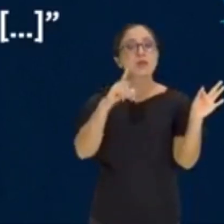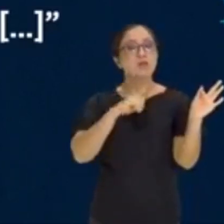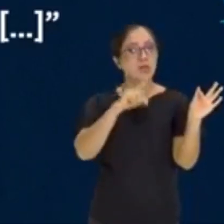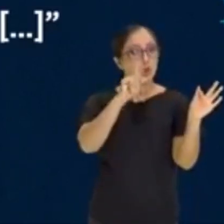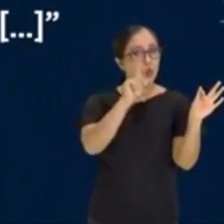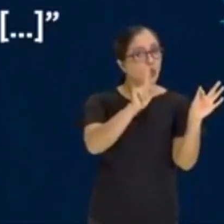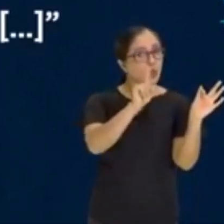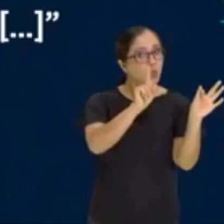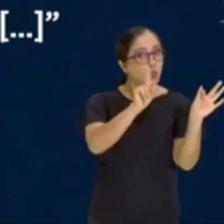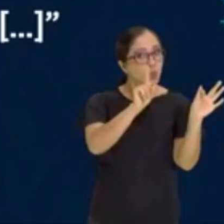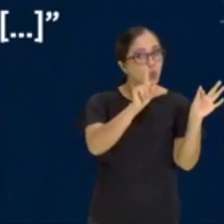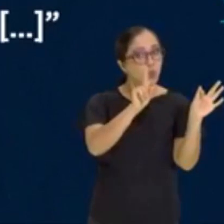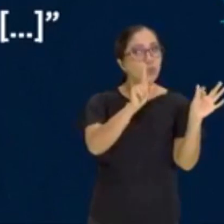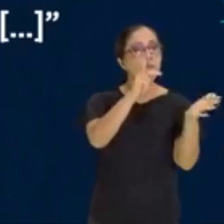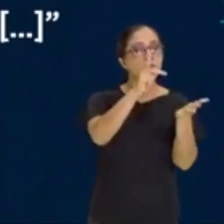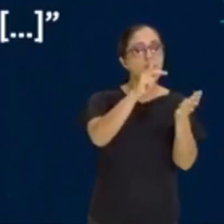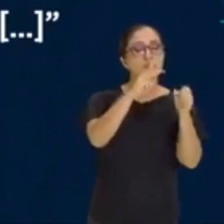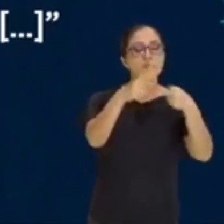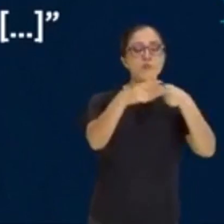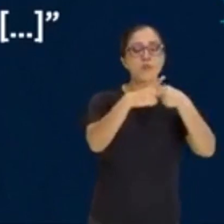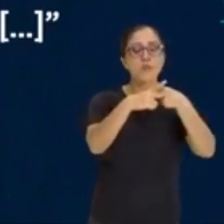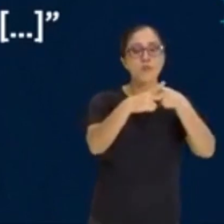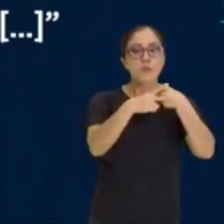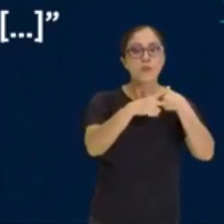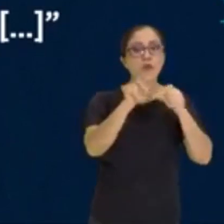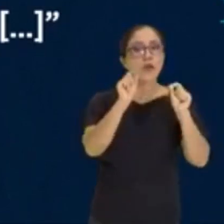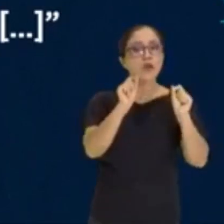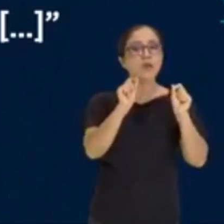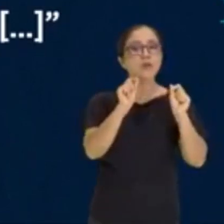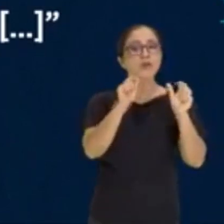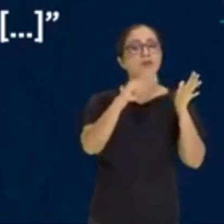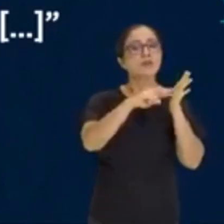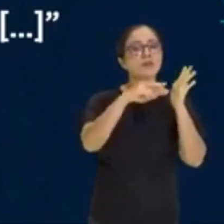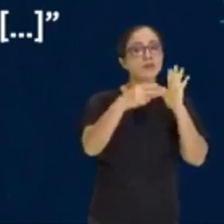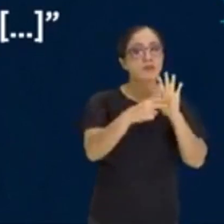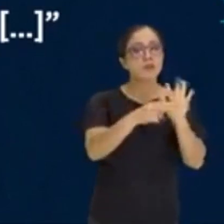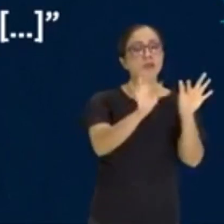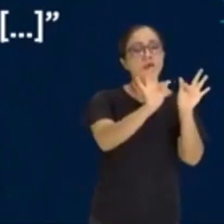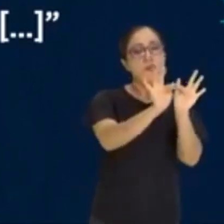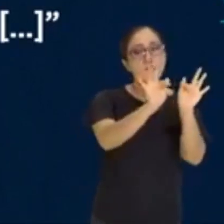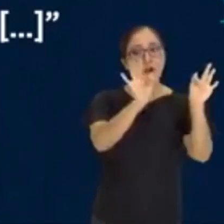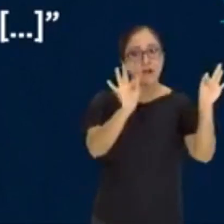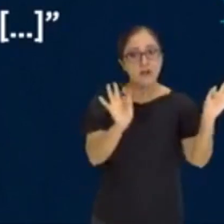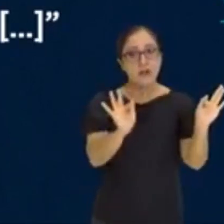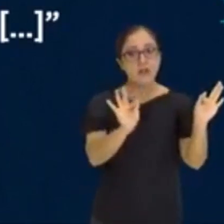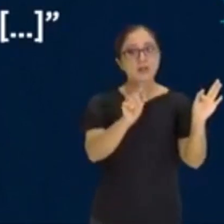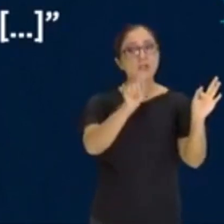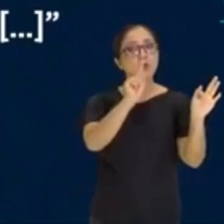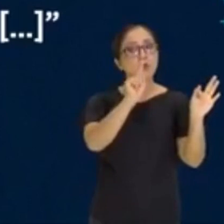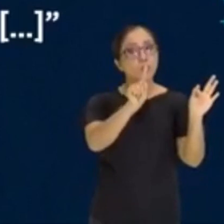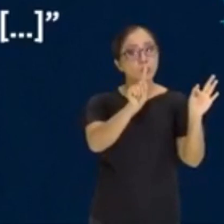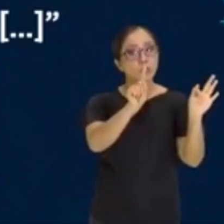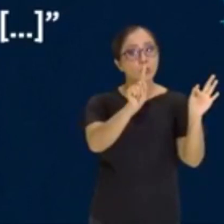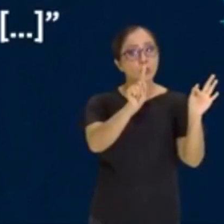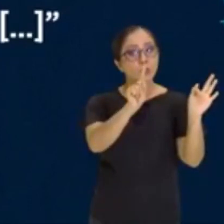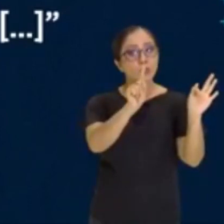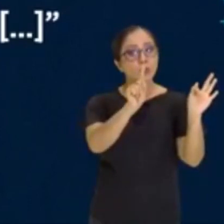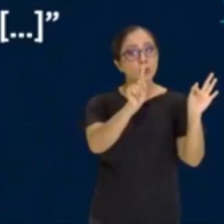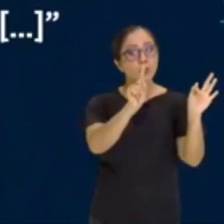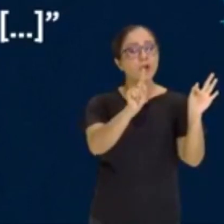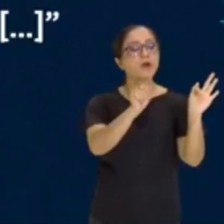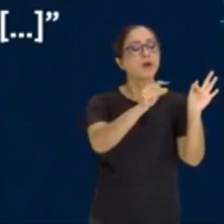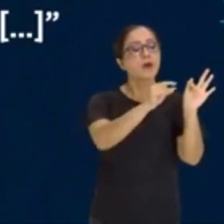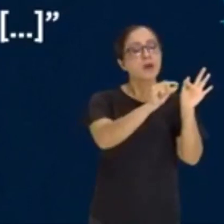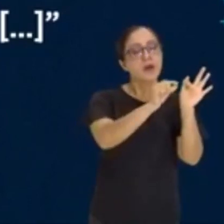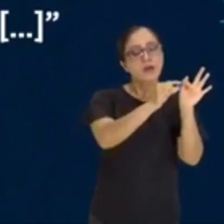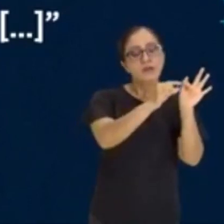um verbo, eu posso dizer também que é uma frase que tem apenas uma oração. Então, o